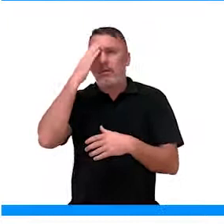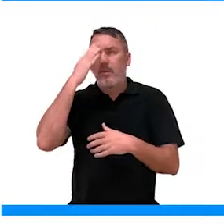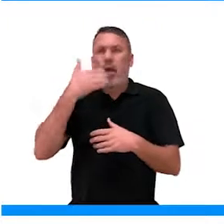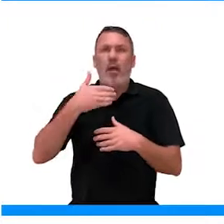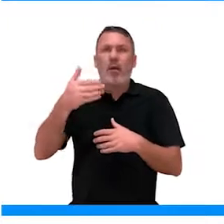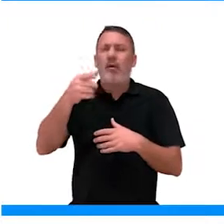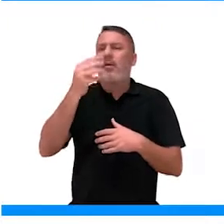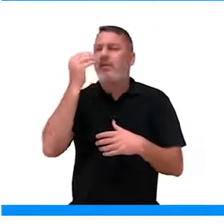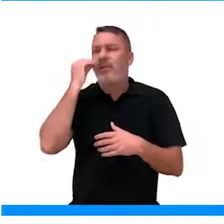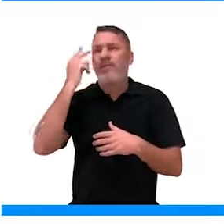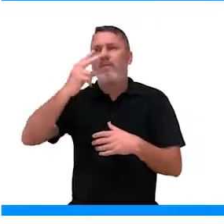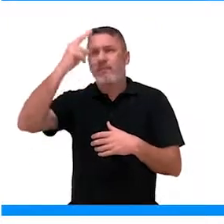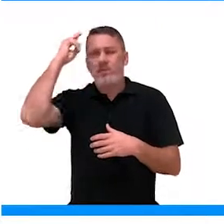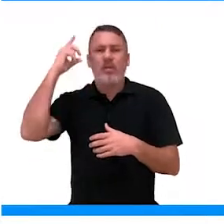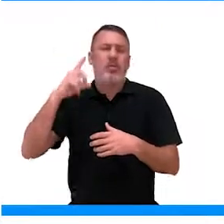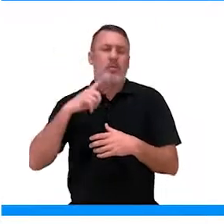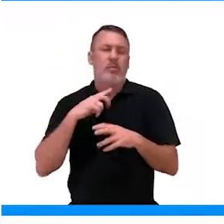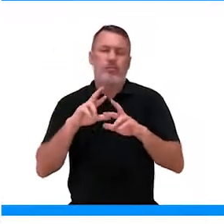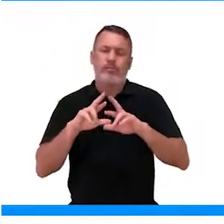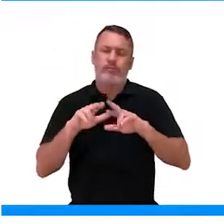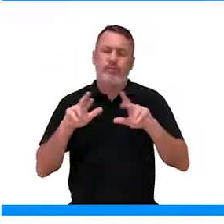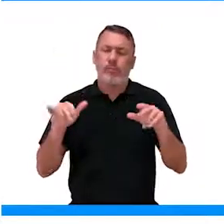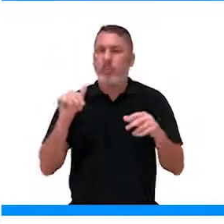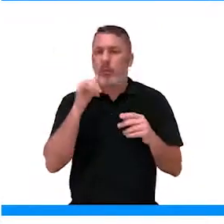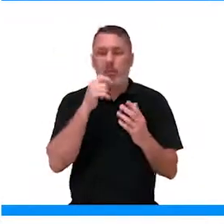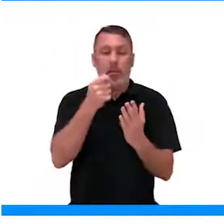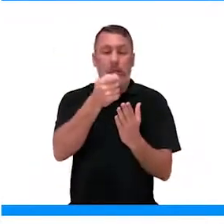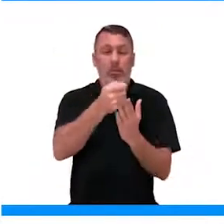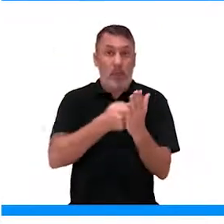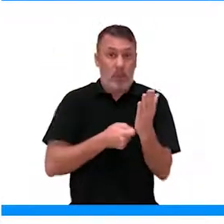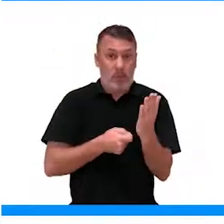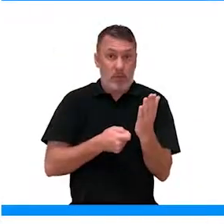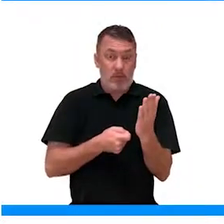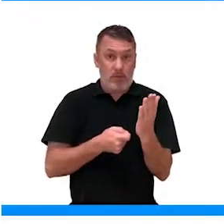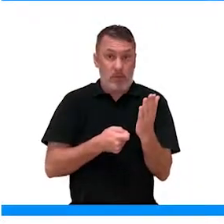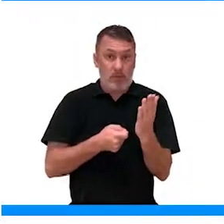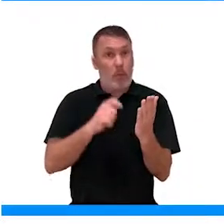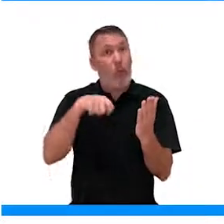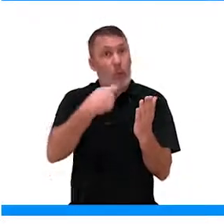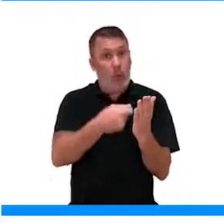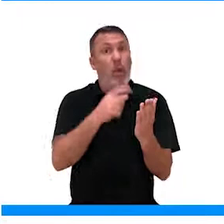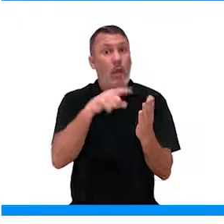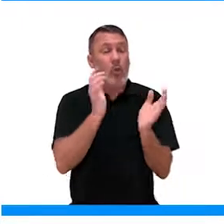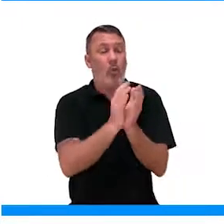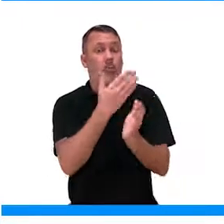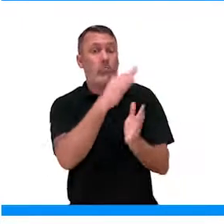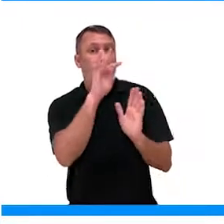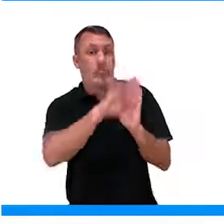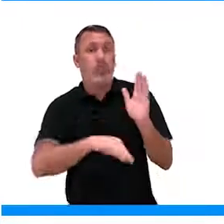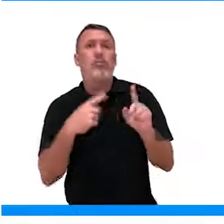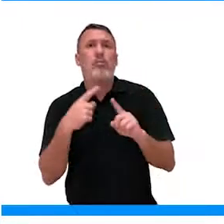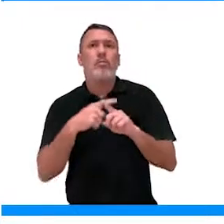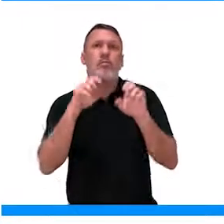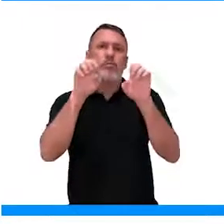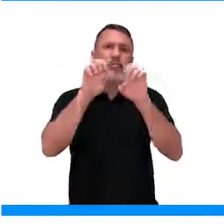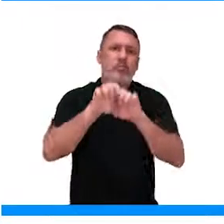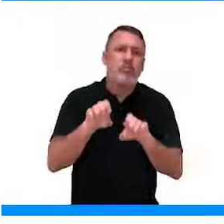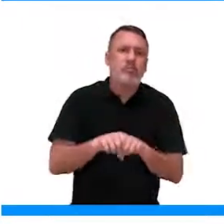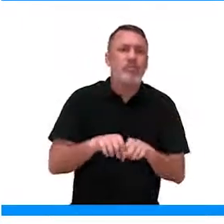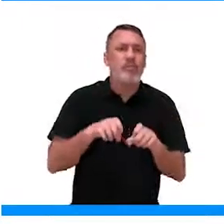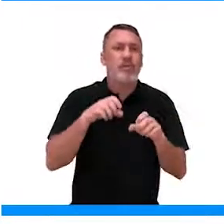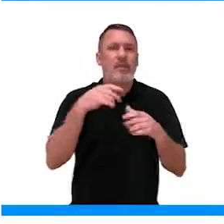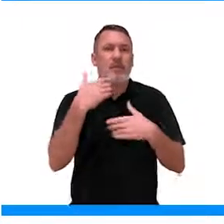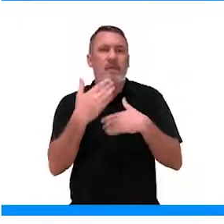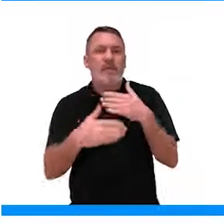nas provas dos vestibulares, a gente tem gênero textual desde a redação, que a gente tem toda uma